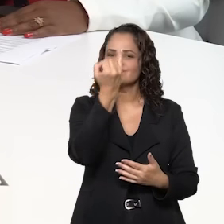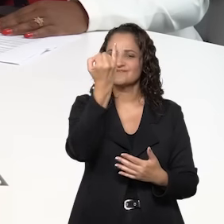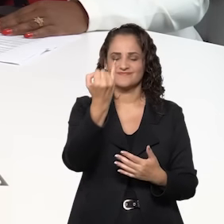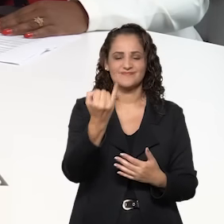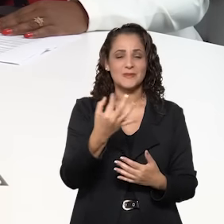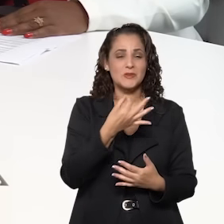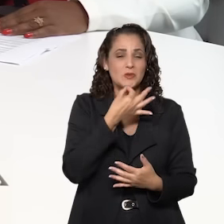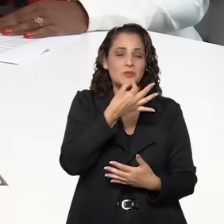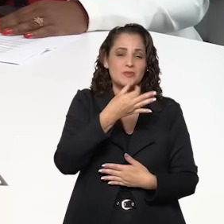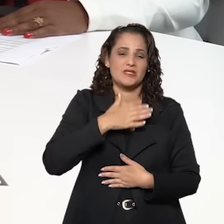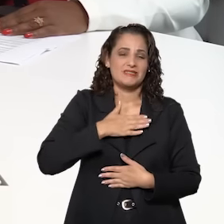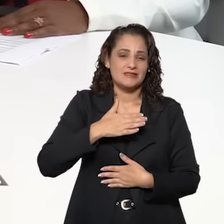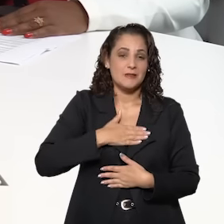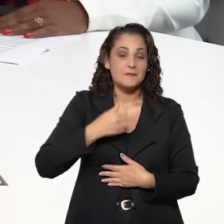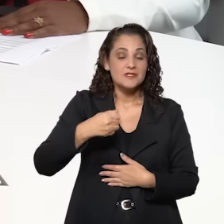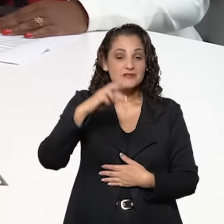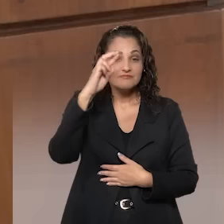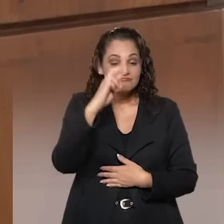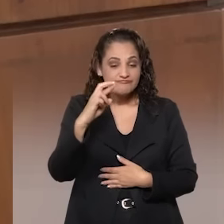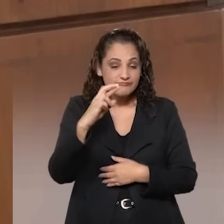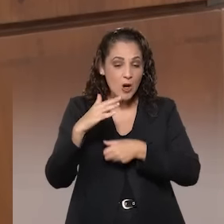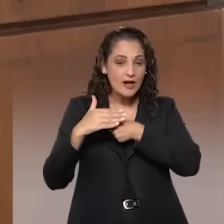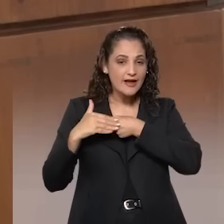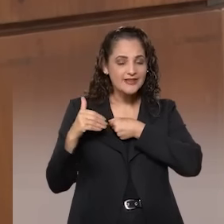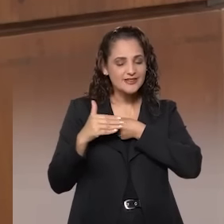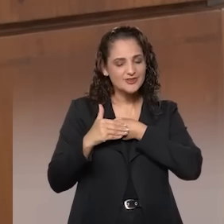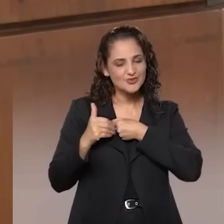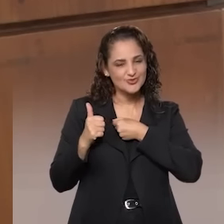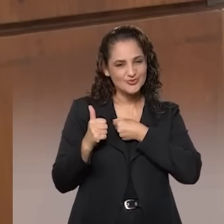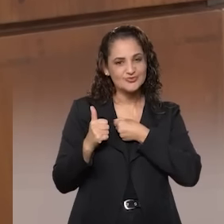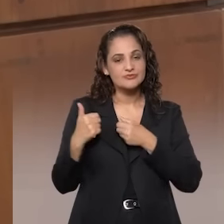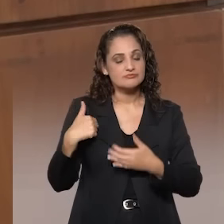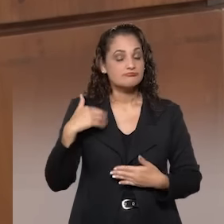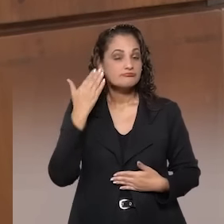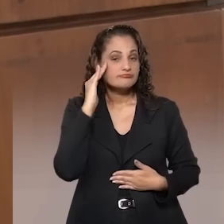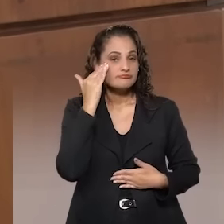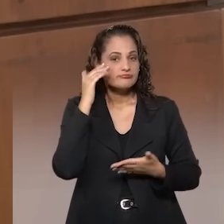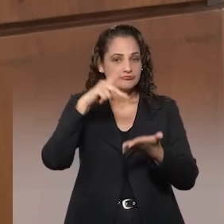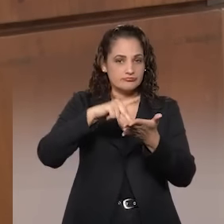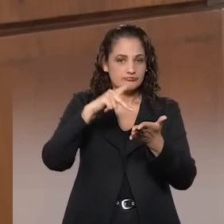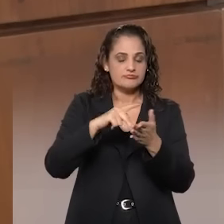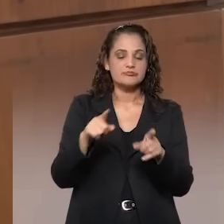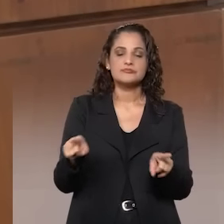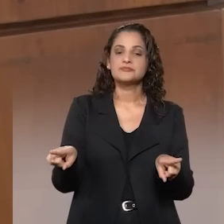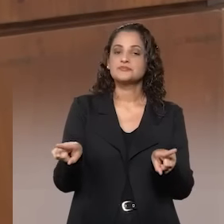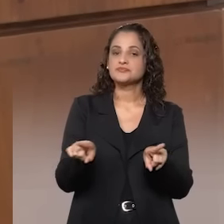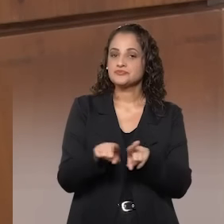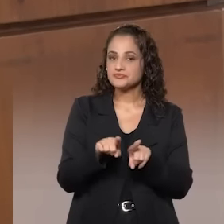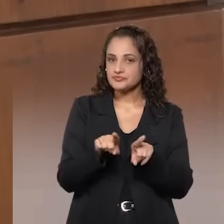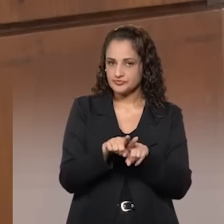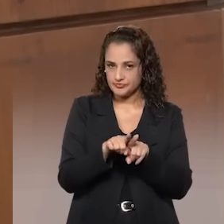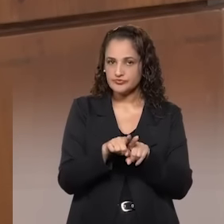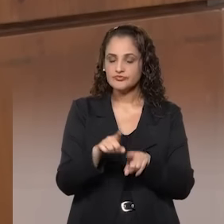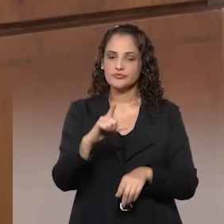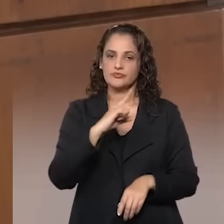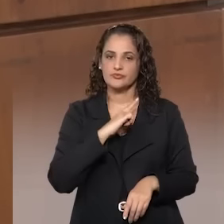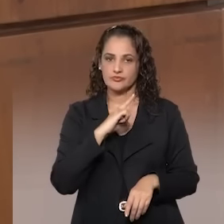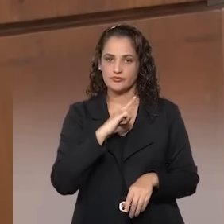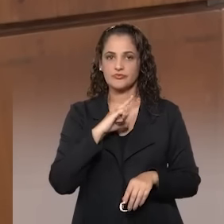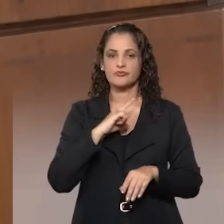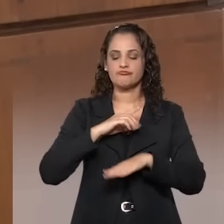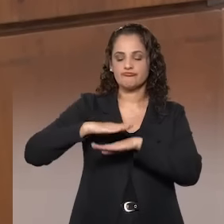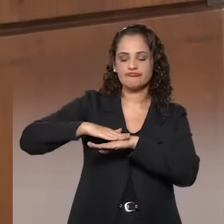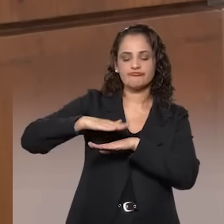deve ser revisto com muito carinho eu eu entendo que na verdade a gente tem aí um conjunto né de eh